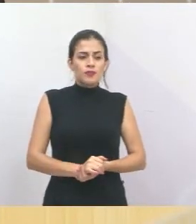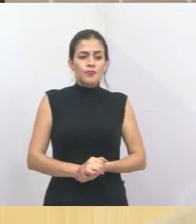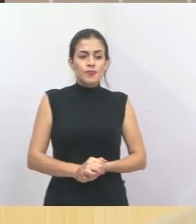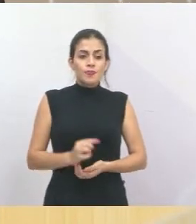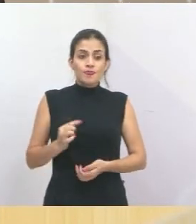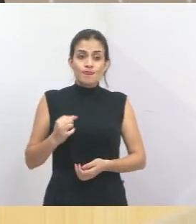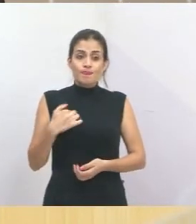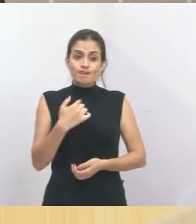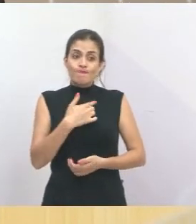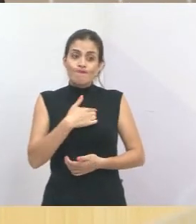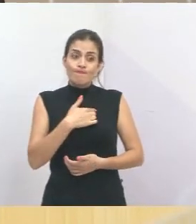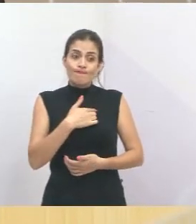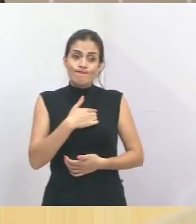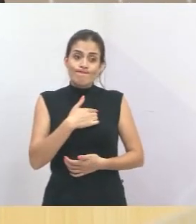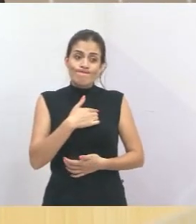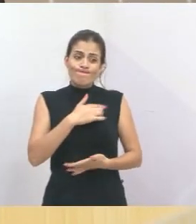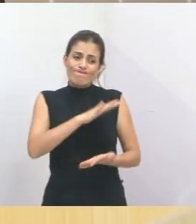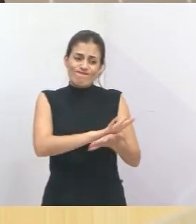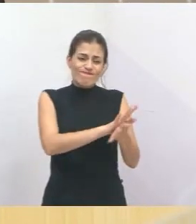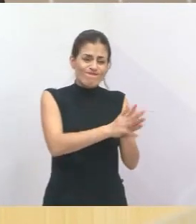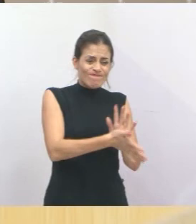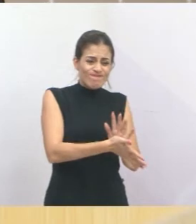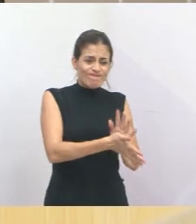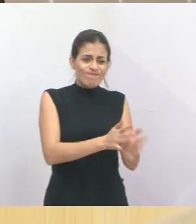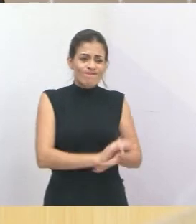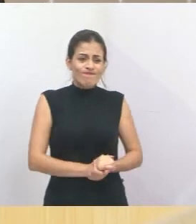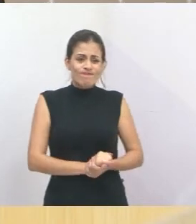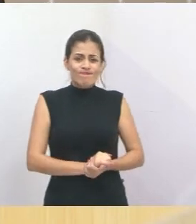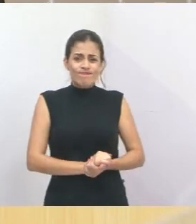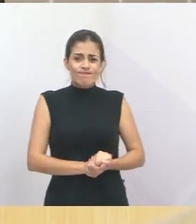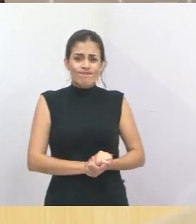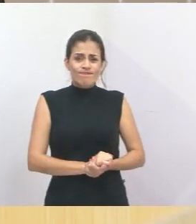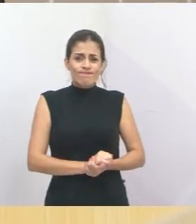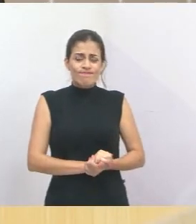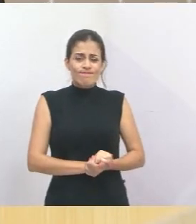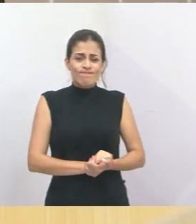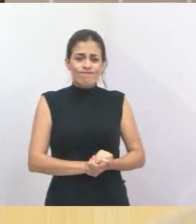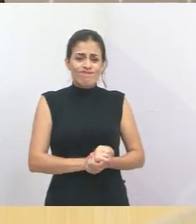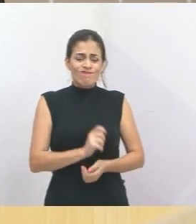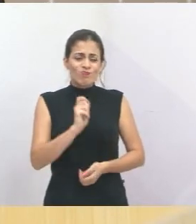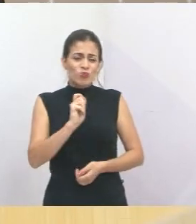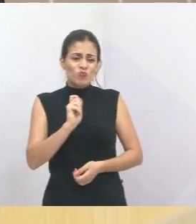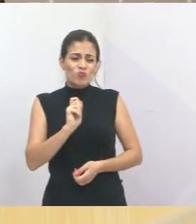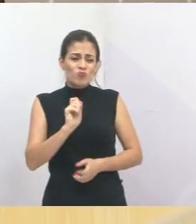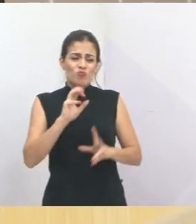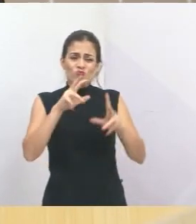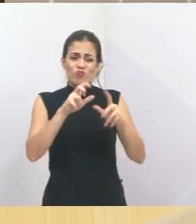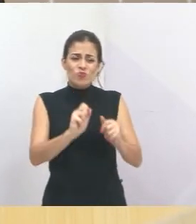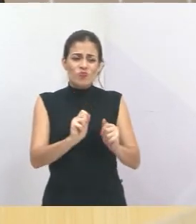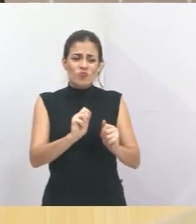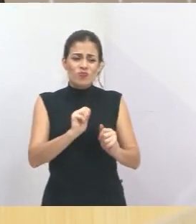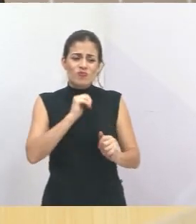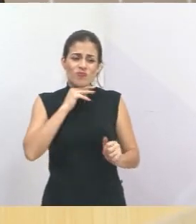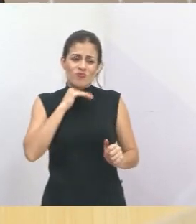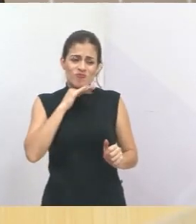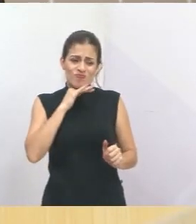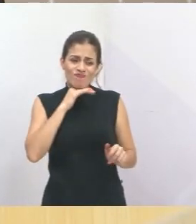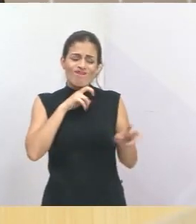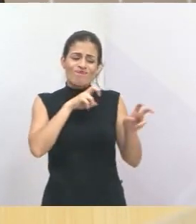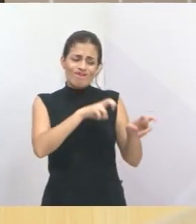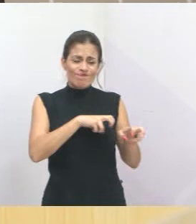muitas vezes marginalizados. Tudo que se refere a coisas ruins, muitas vezes, é da parte